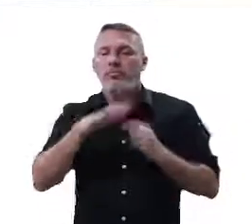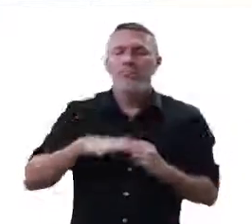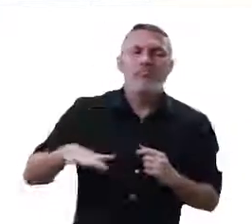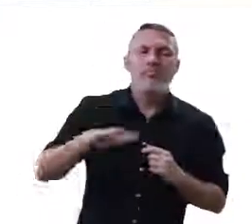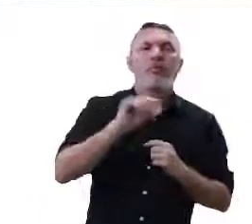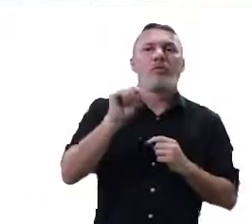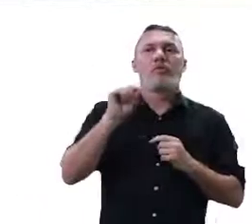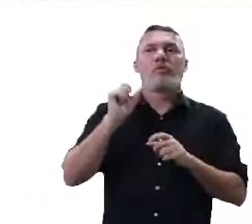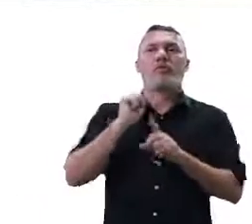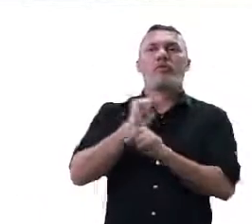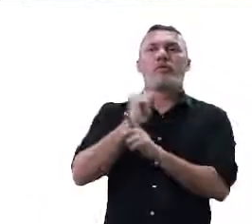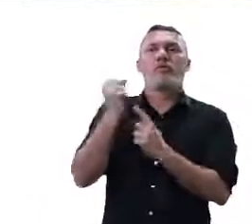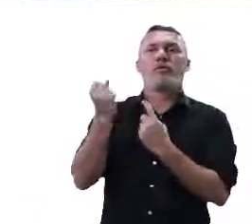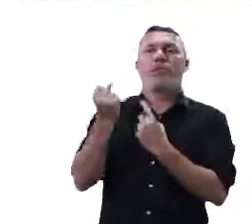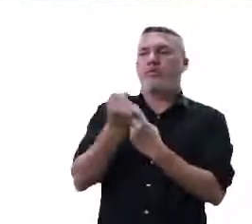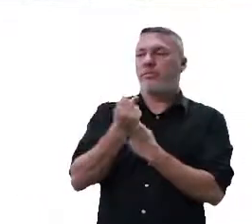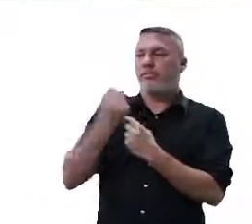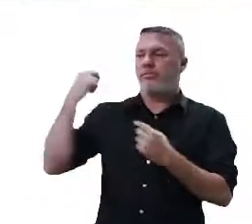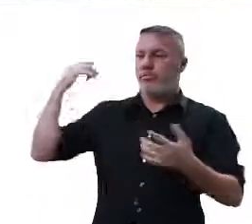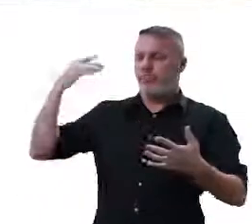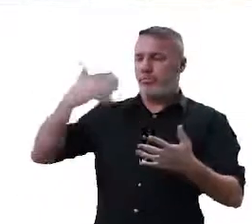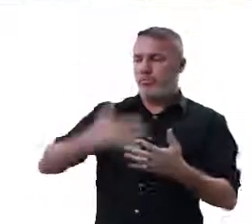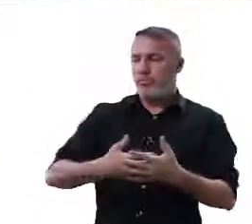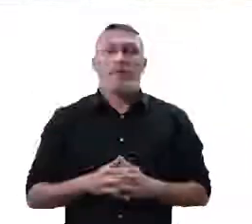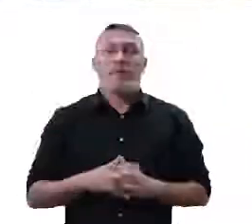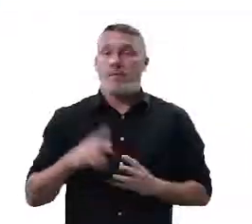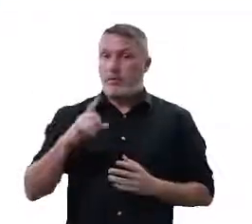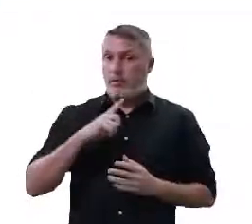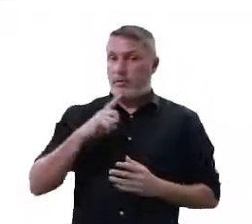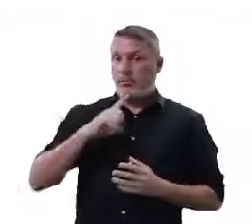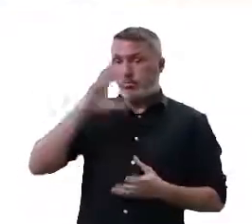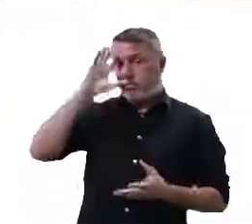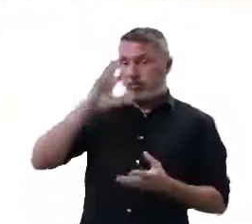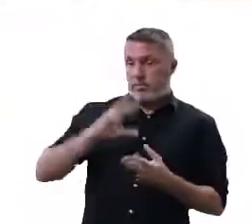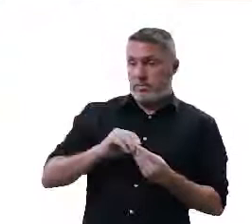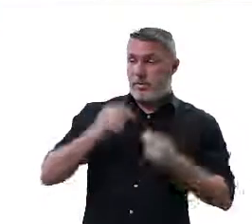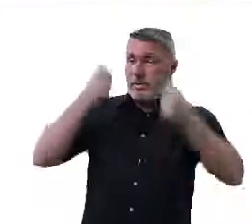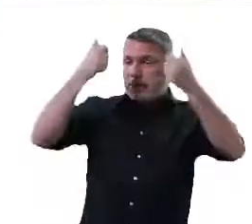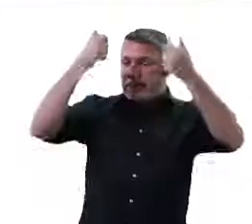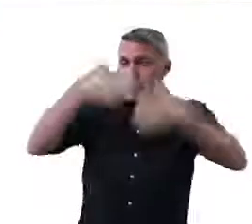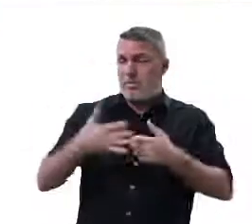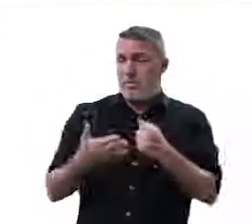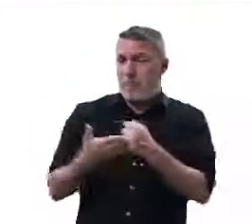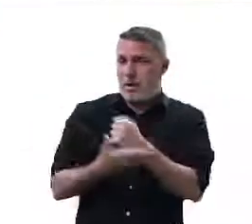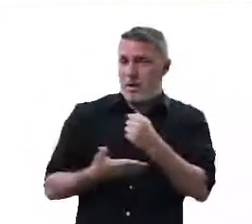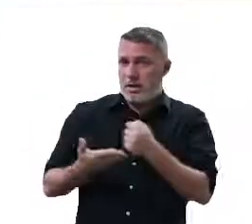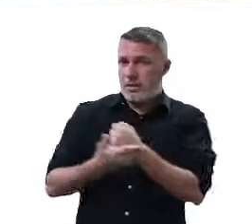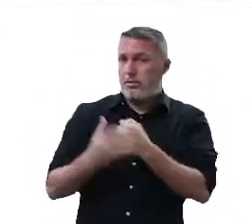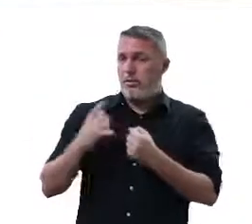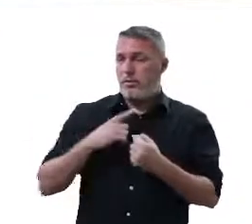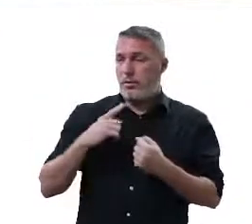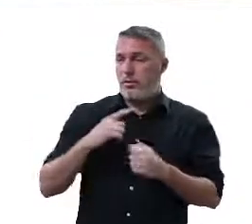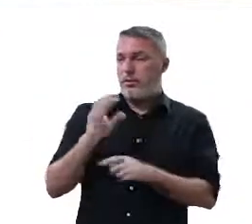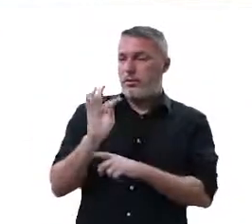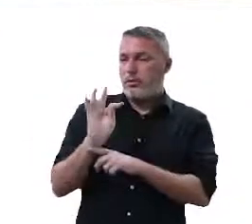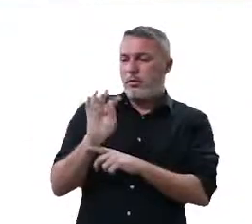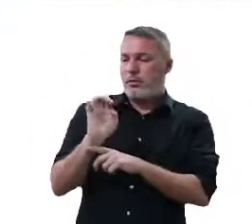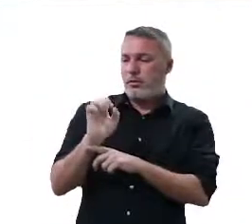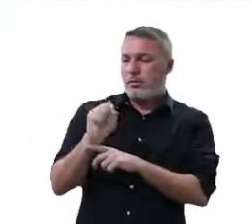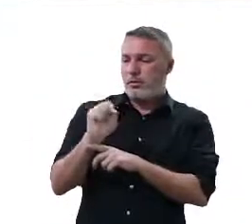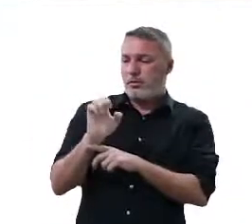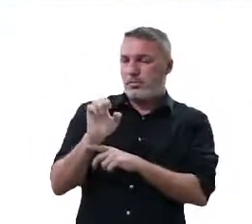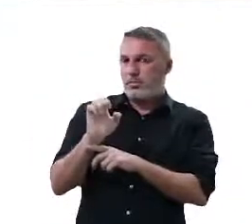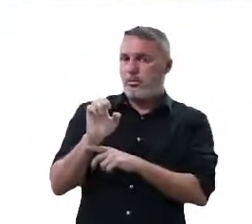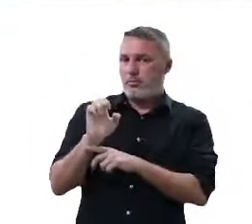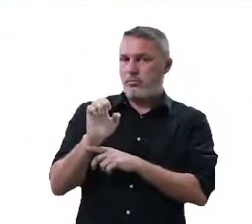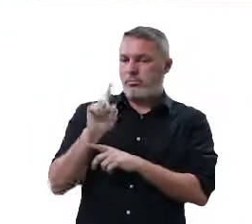que é, ou melhor, como as sociedades se transformam. Nós temos, assim, uma explicação bem básica. Nós temos uma coisa chamada tese,